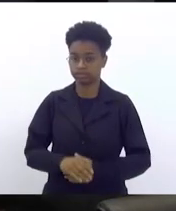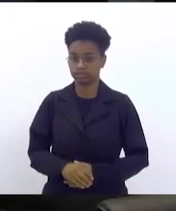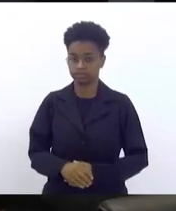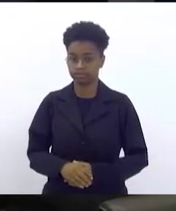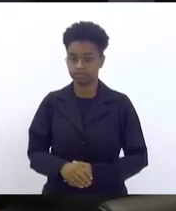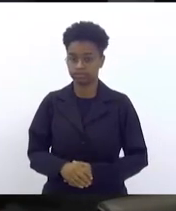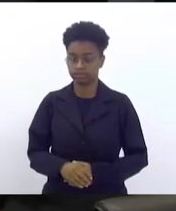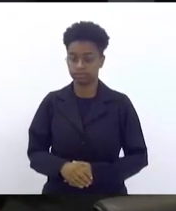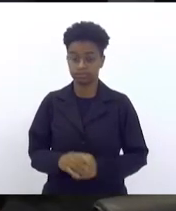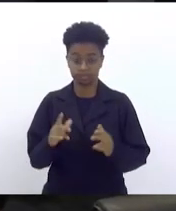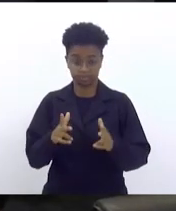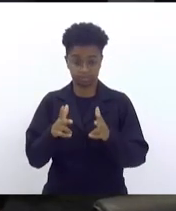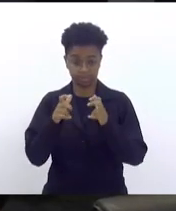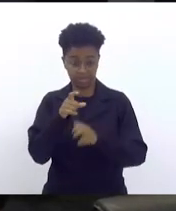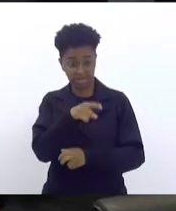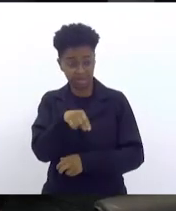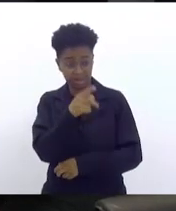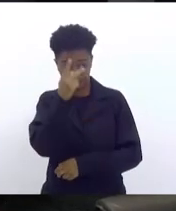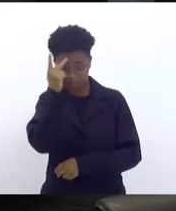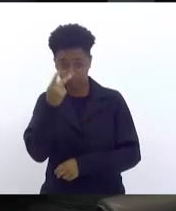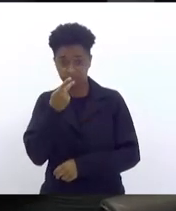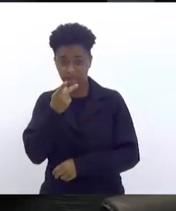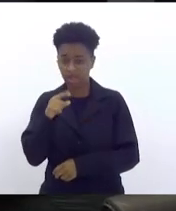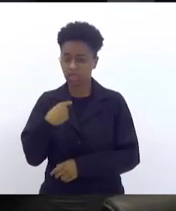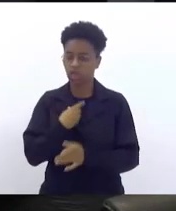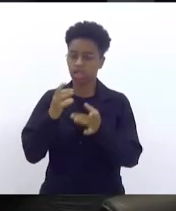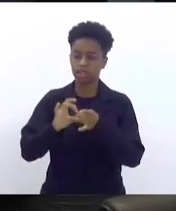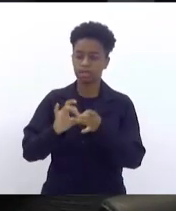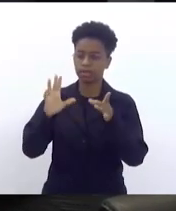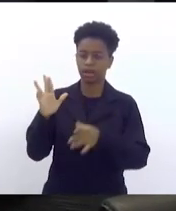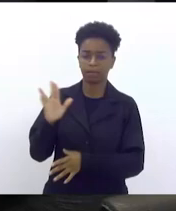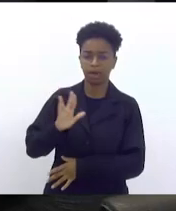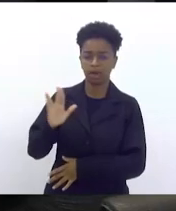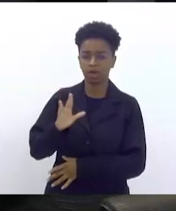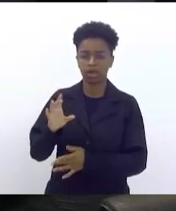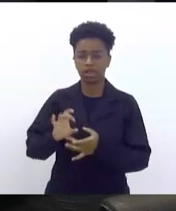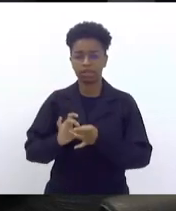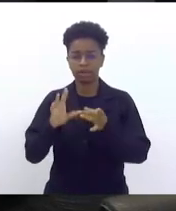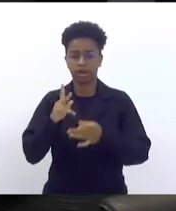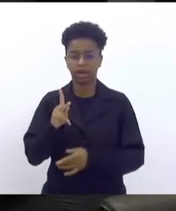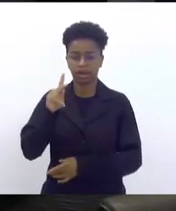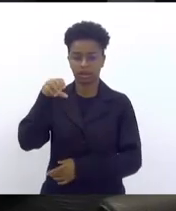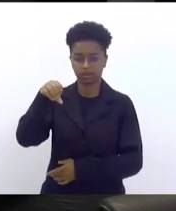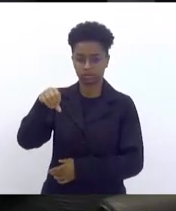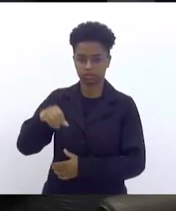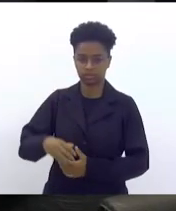e um sujeito desse dizer vamos liberar a maconha liberar o K9